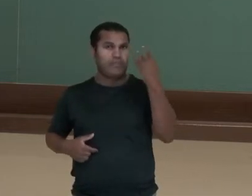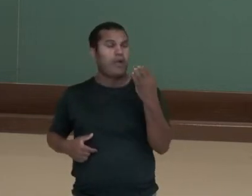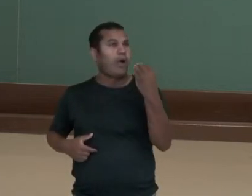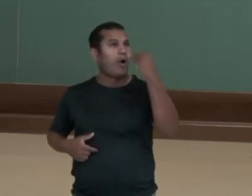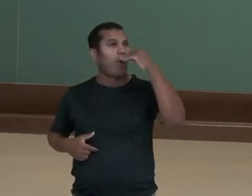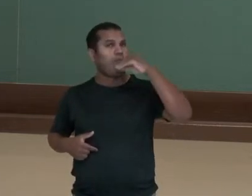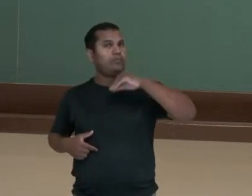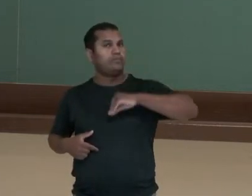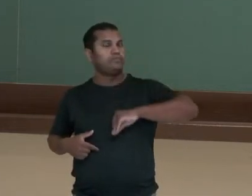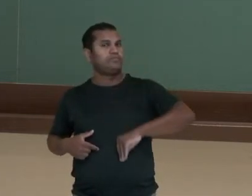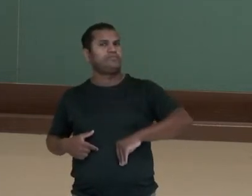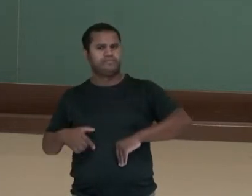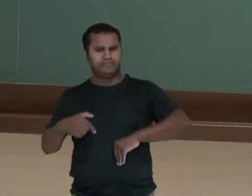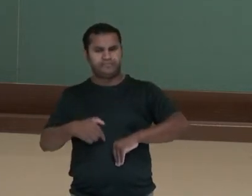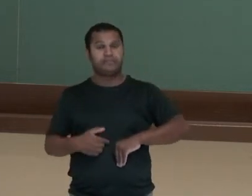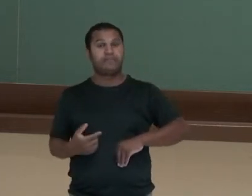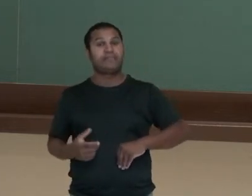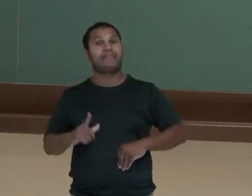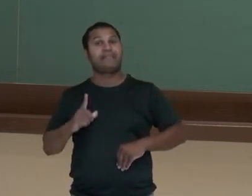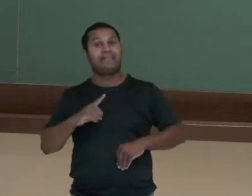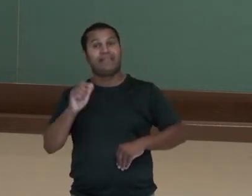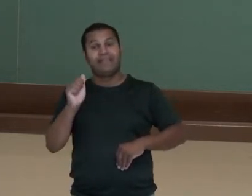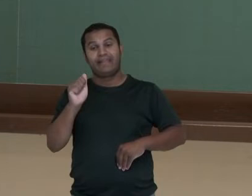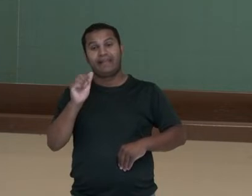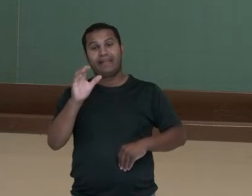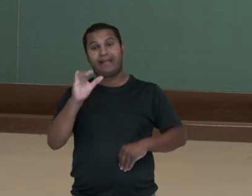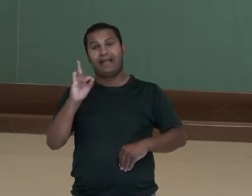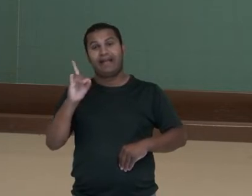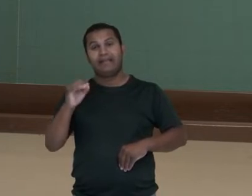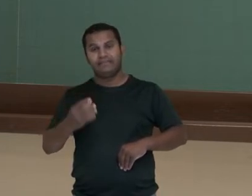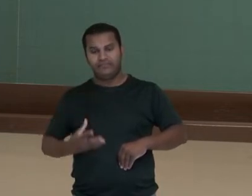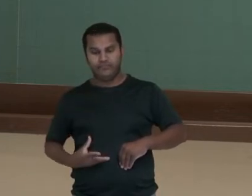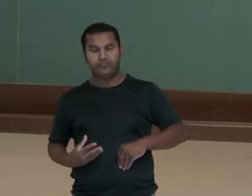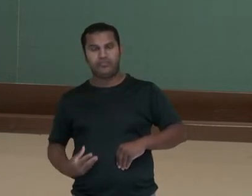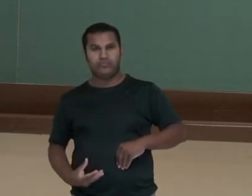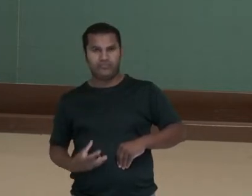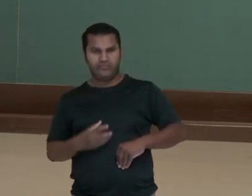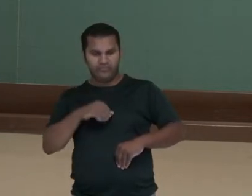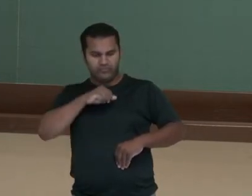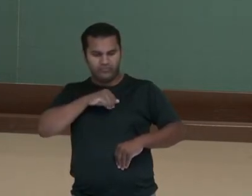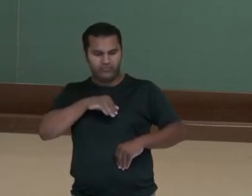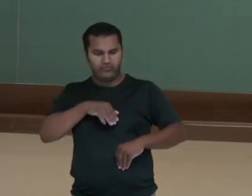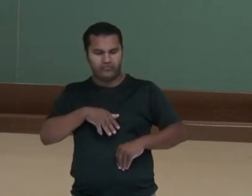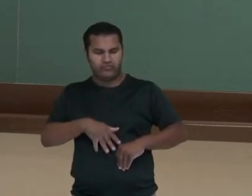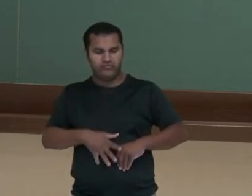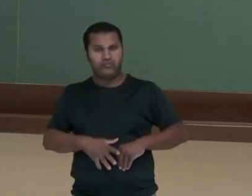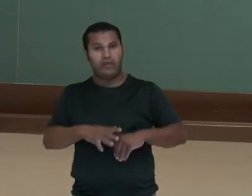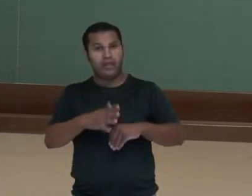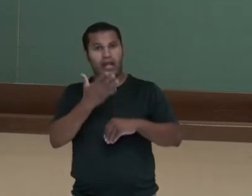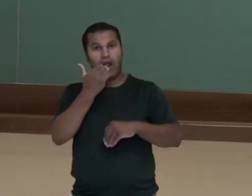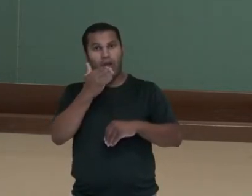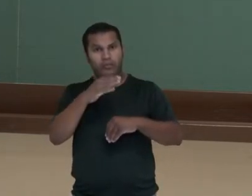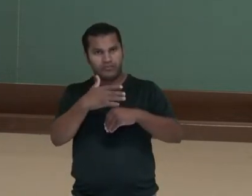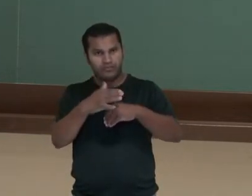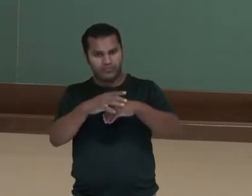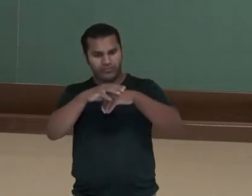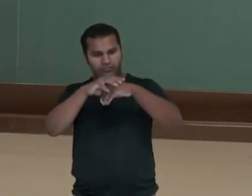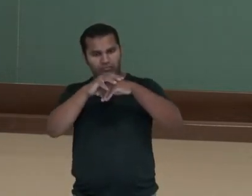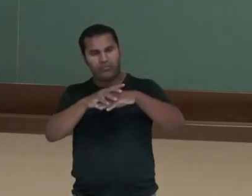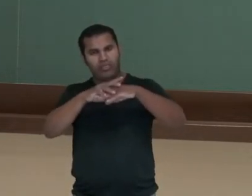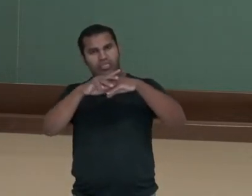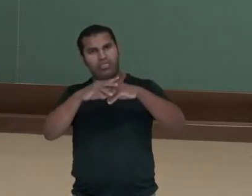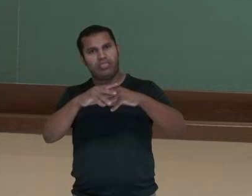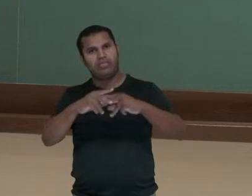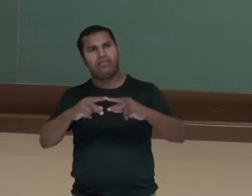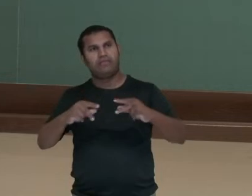alto, ele não vai conseguir funcionar daquele jeito. Então, o nosso corpo sempre vai manter aquele nível de acidez, a gente chama de